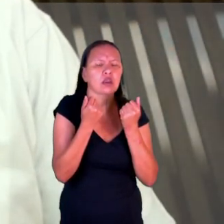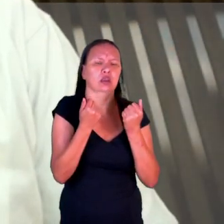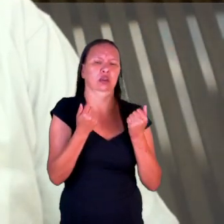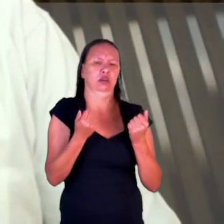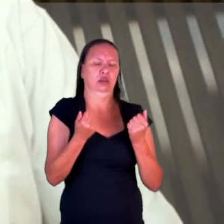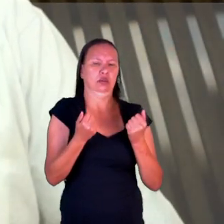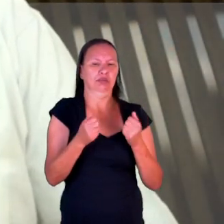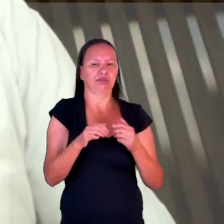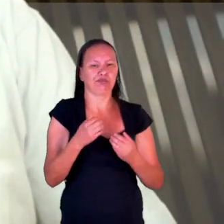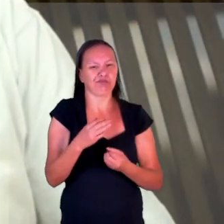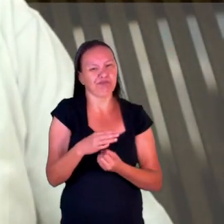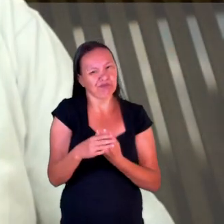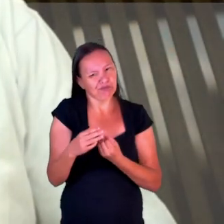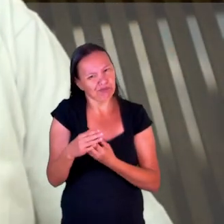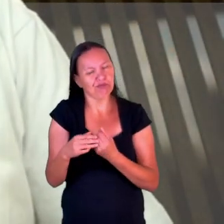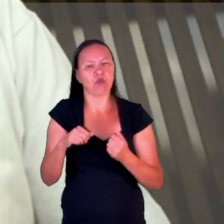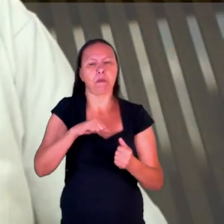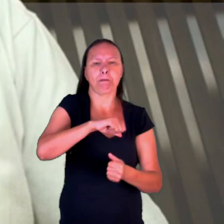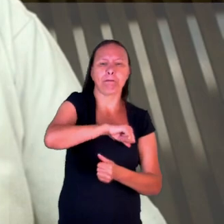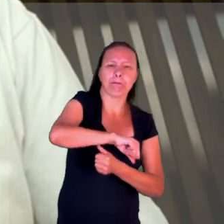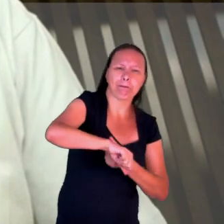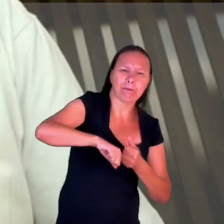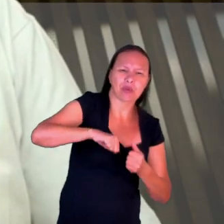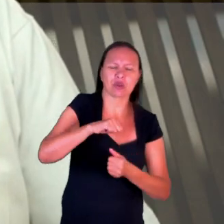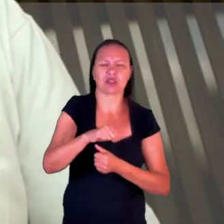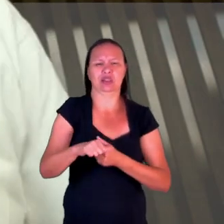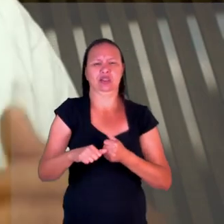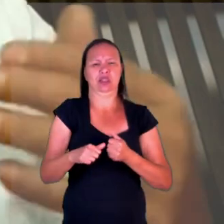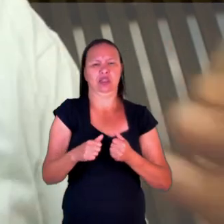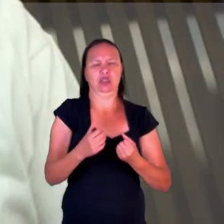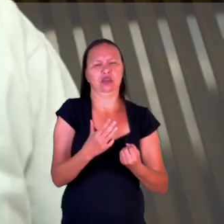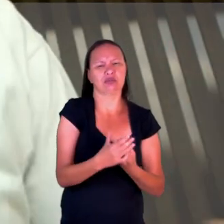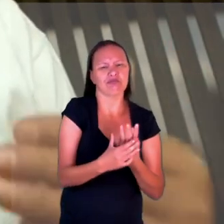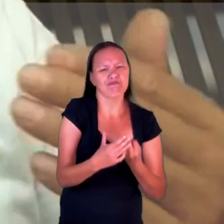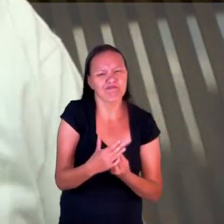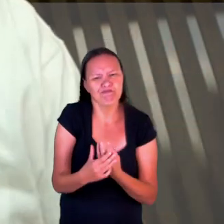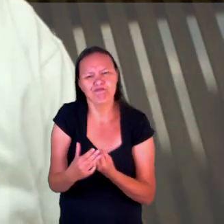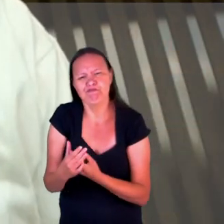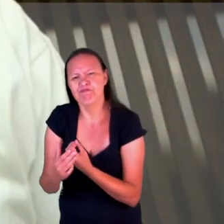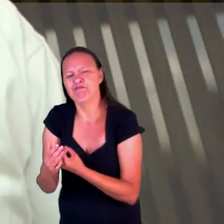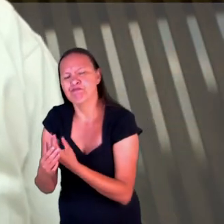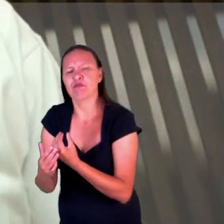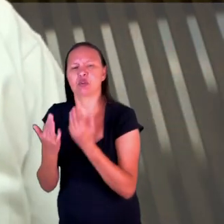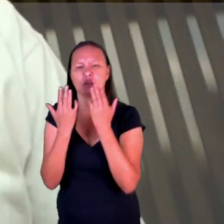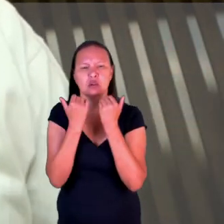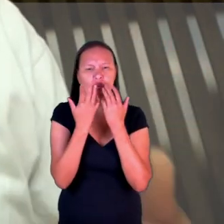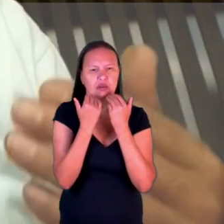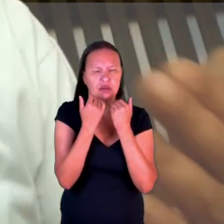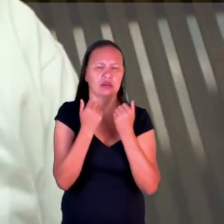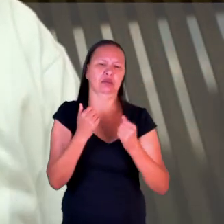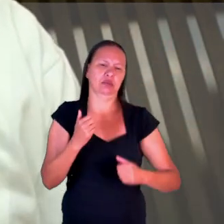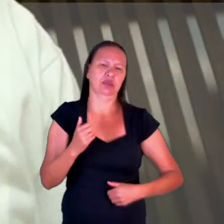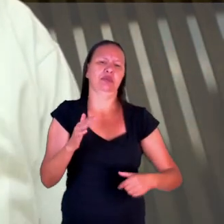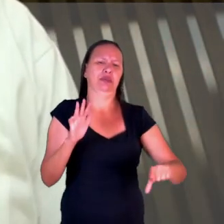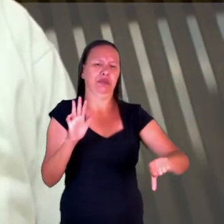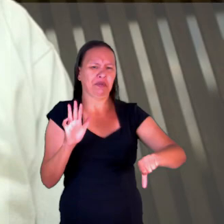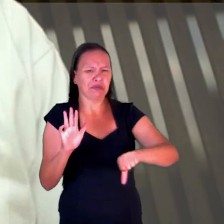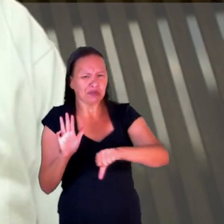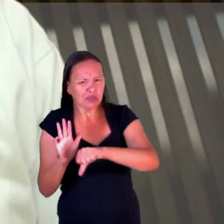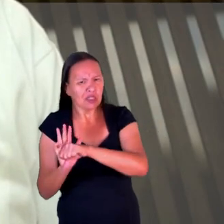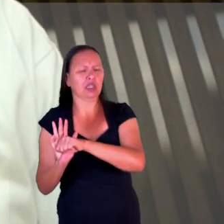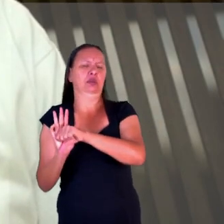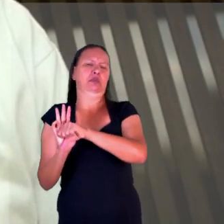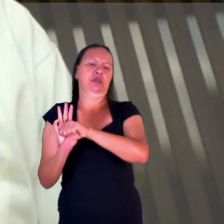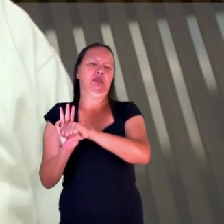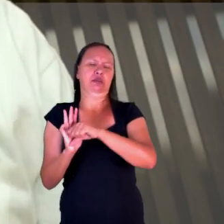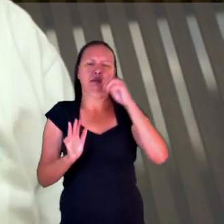alimentar dessa população há todo um um um um processo de violação H toda uma criminalização né aqui em